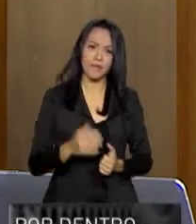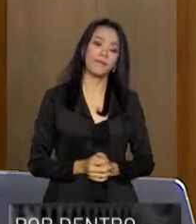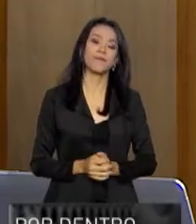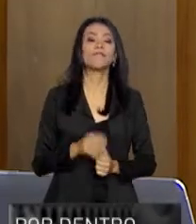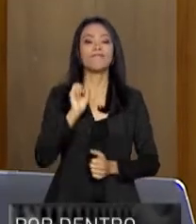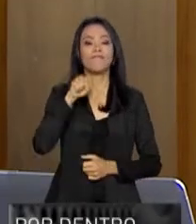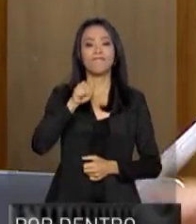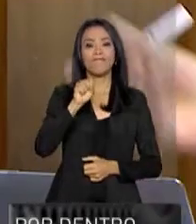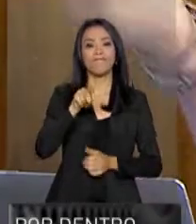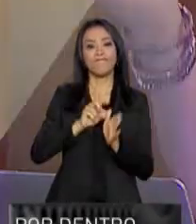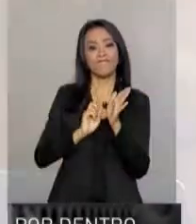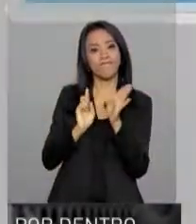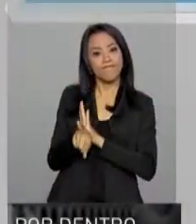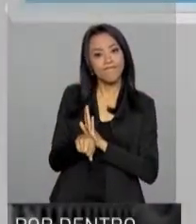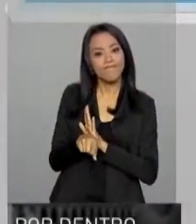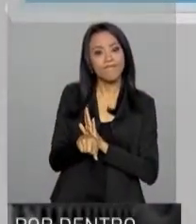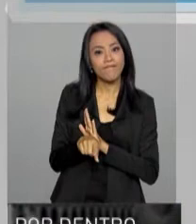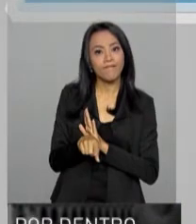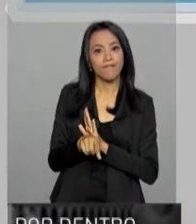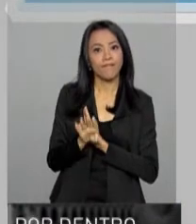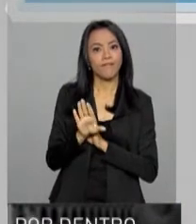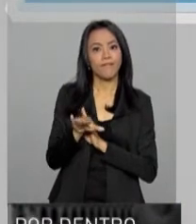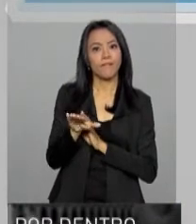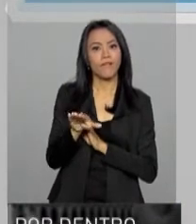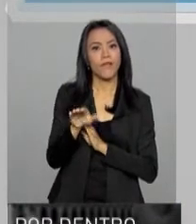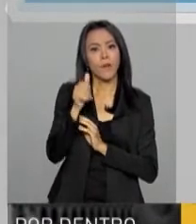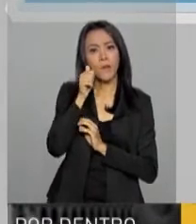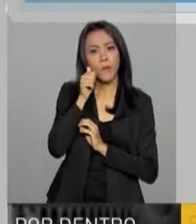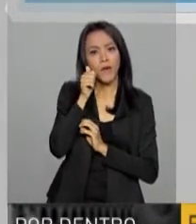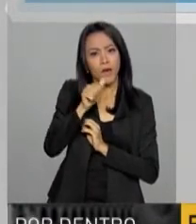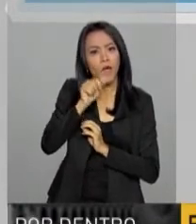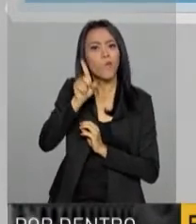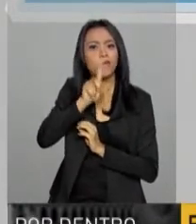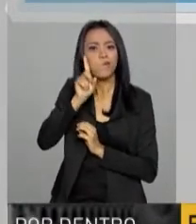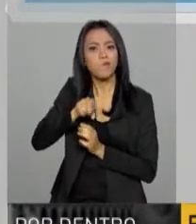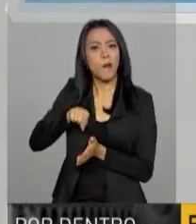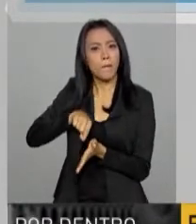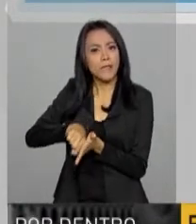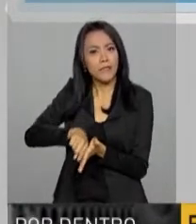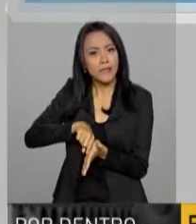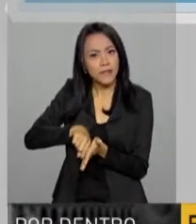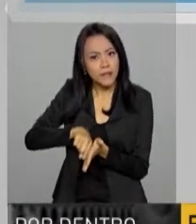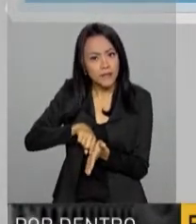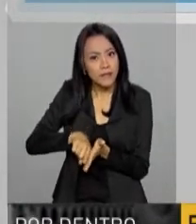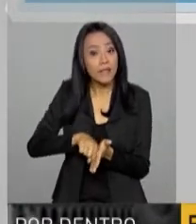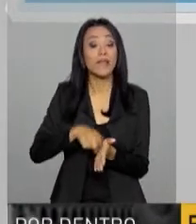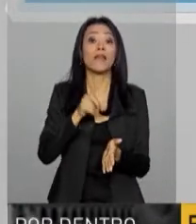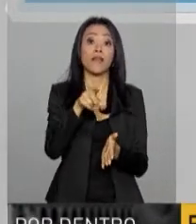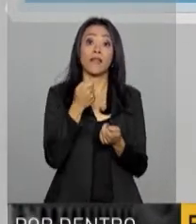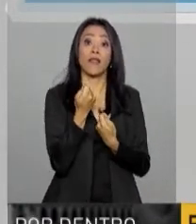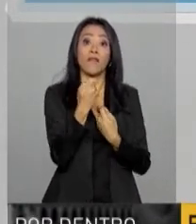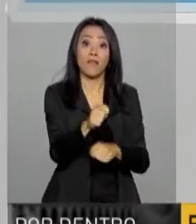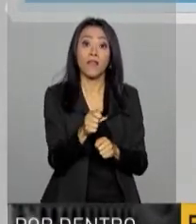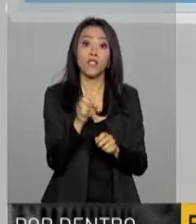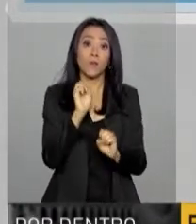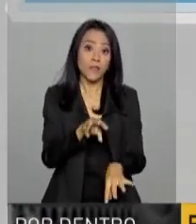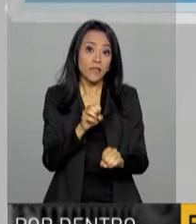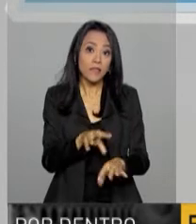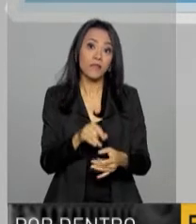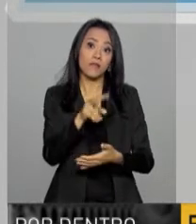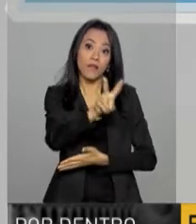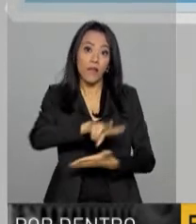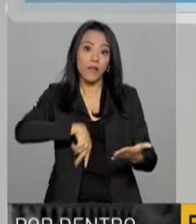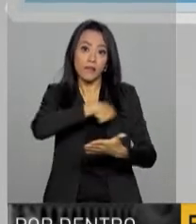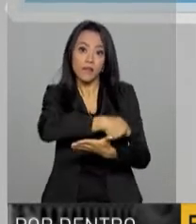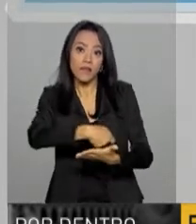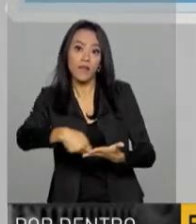carro a rm hop do ministro é uma pesquisadora americana defende a alfabetização digital e até midiática para combater a